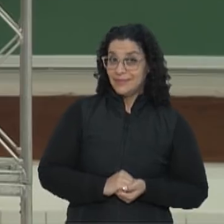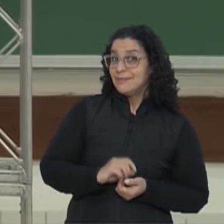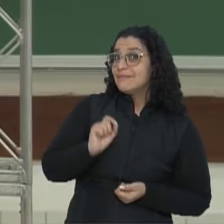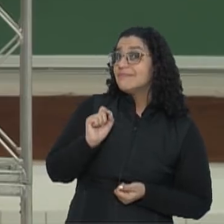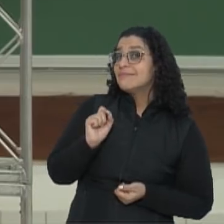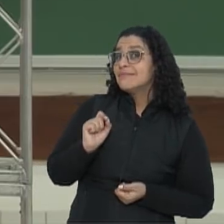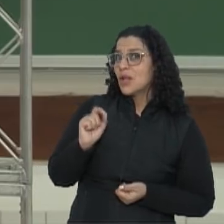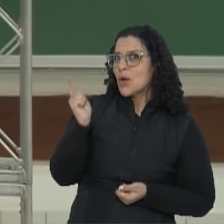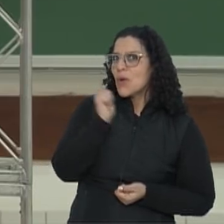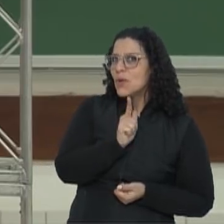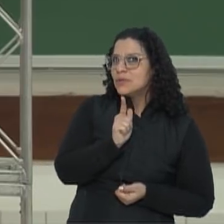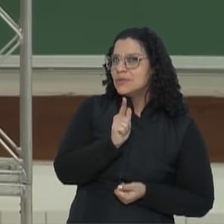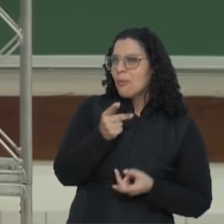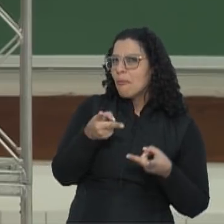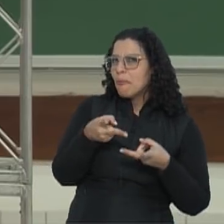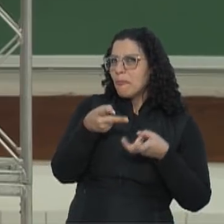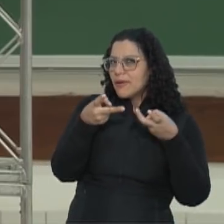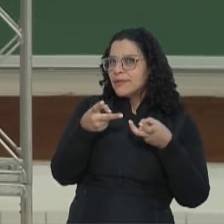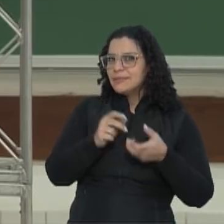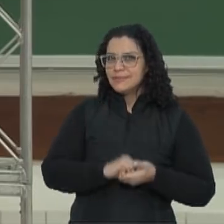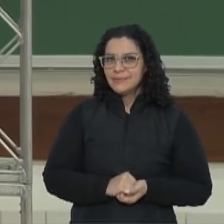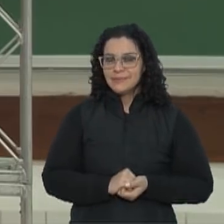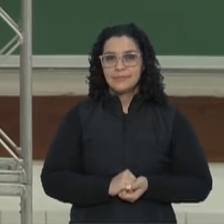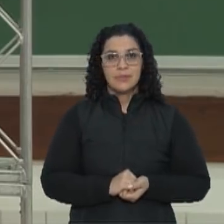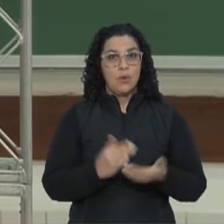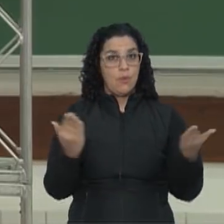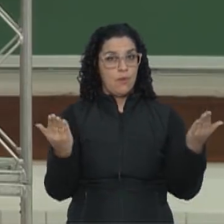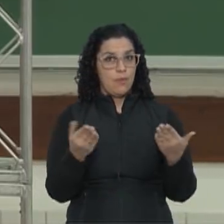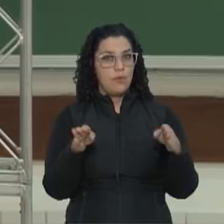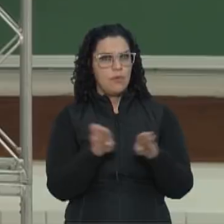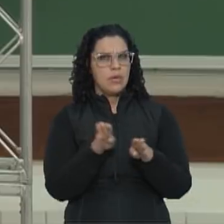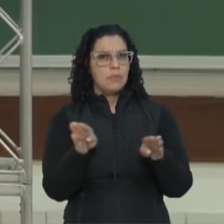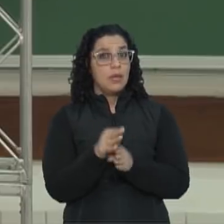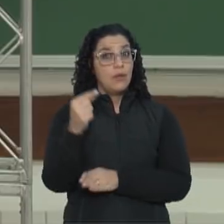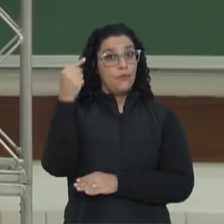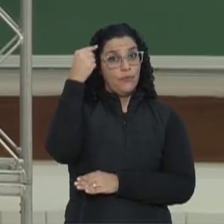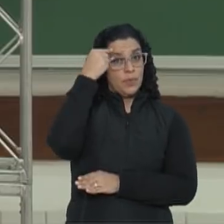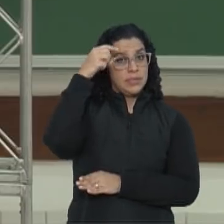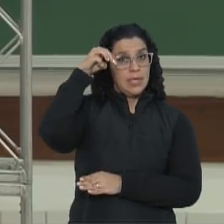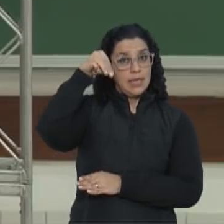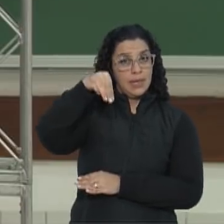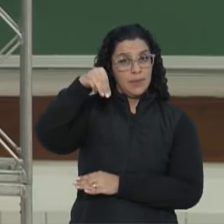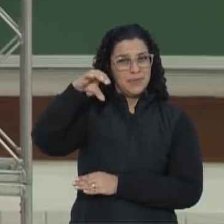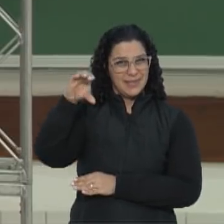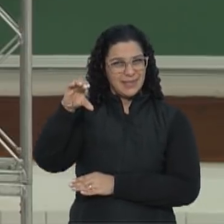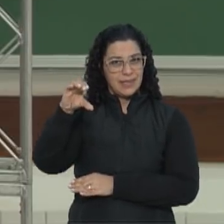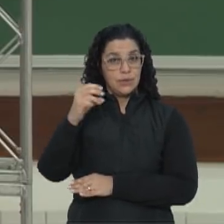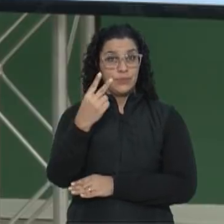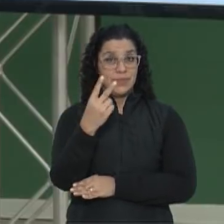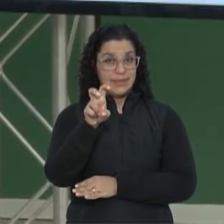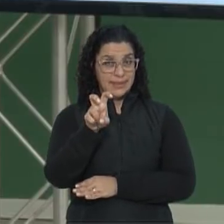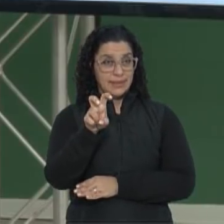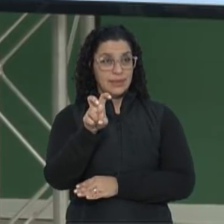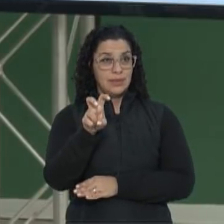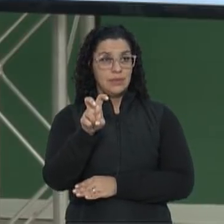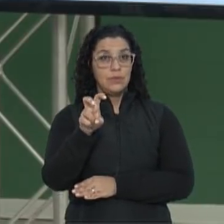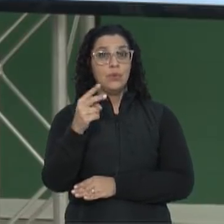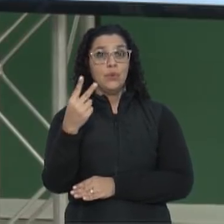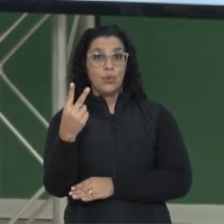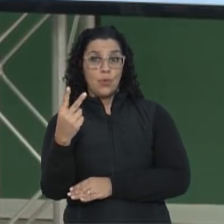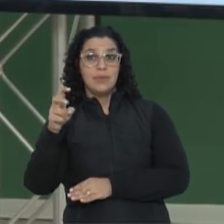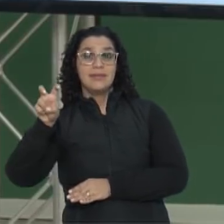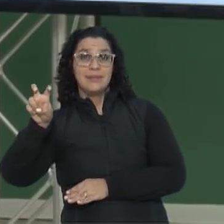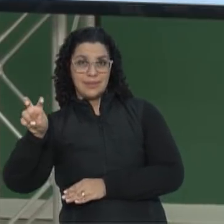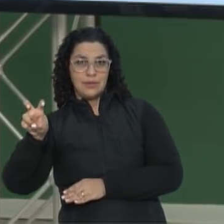E aí, conseguiram perceber? Eu vou ter que pensar no MMC do 25, 2 e